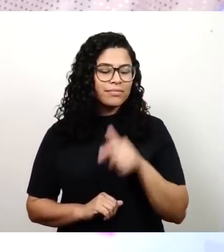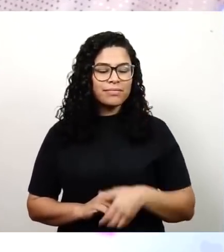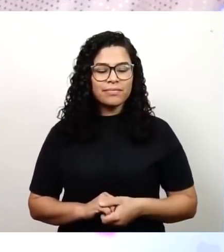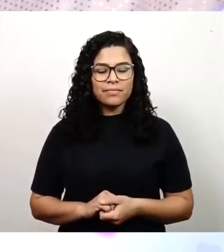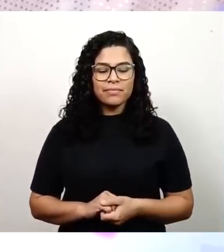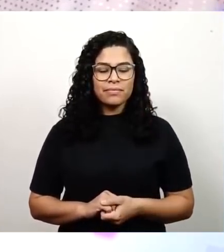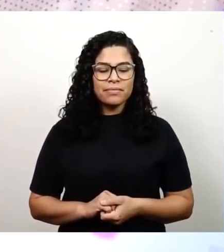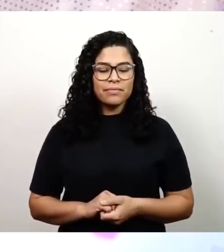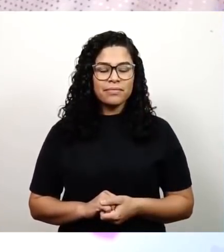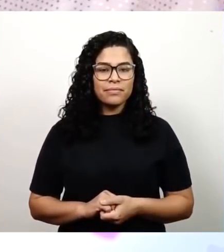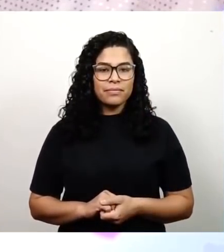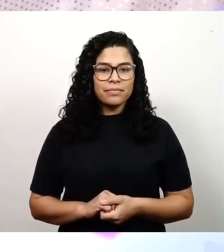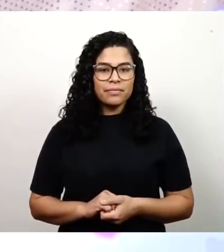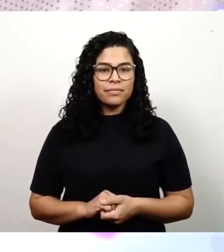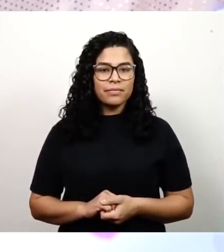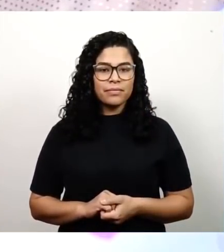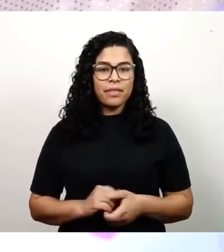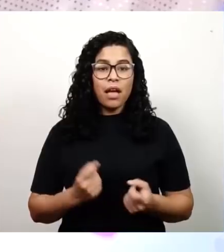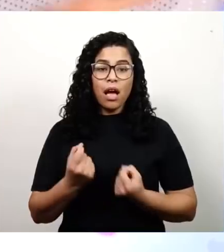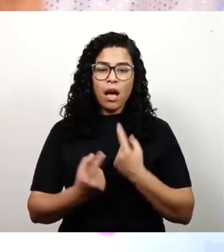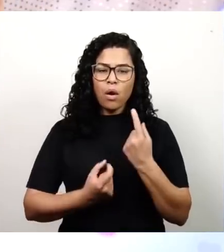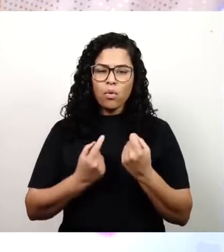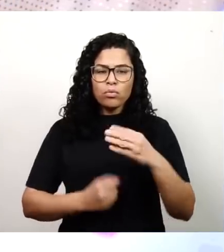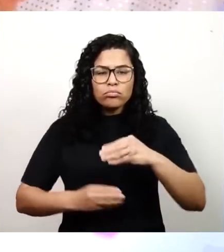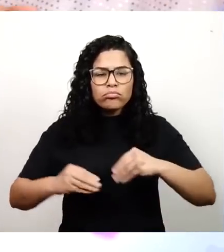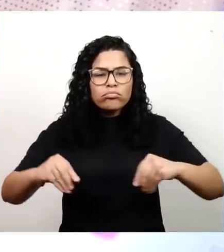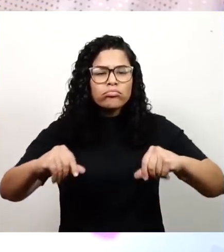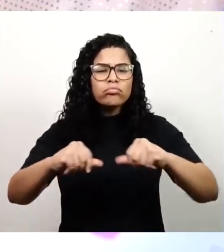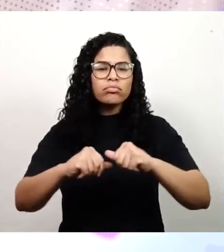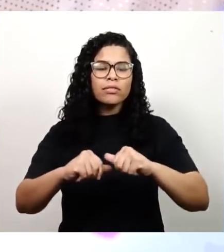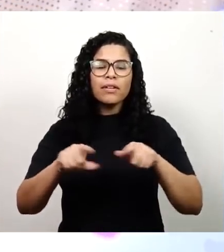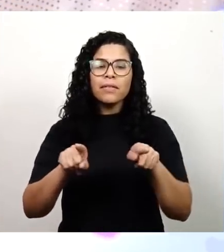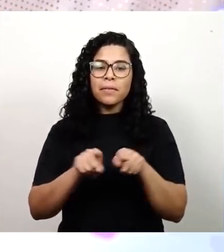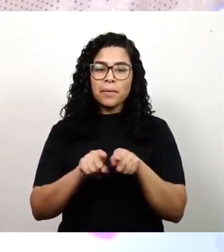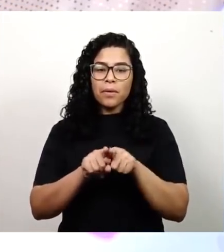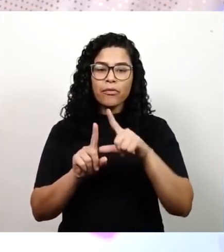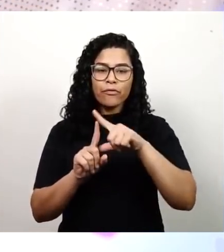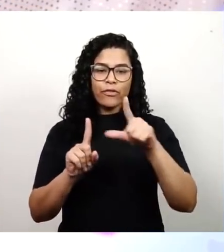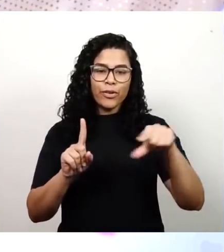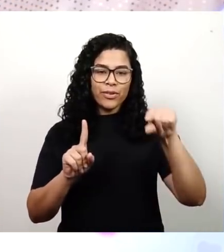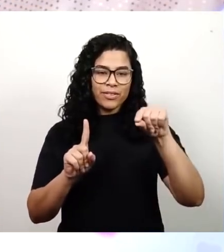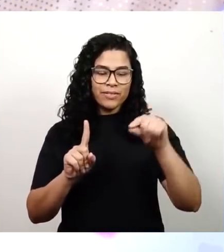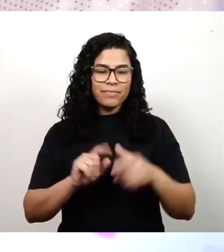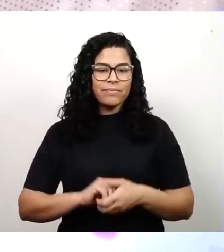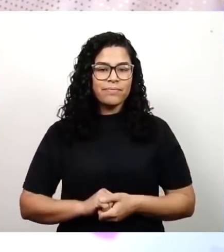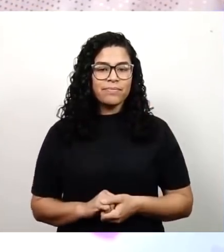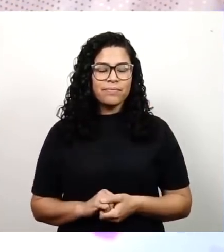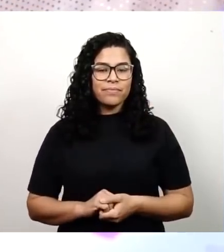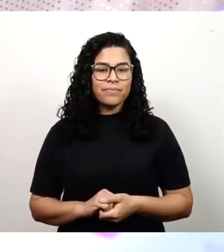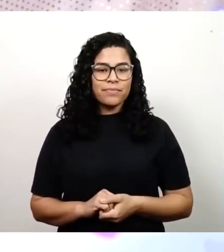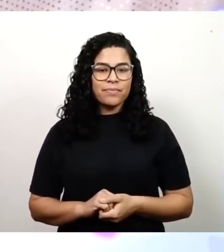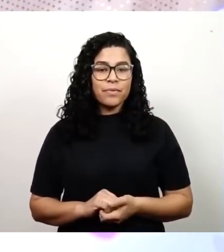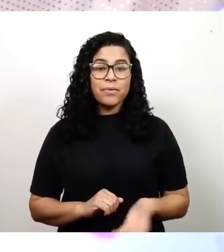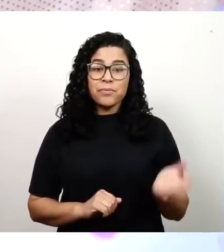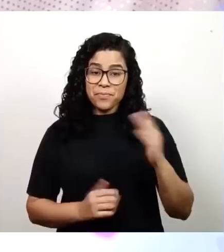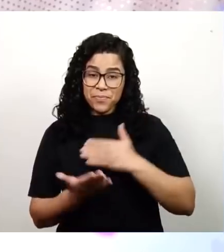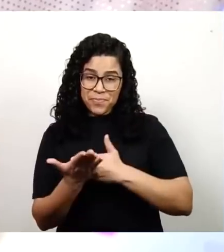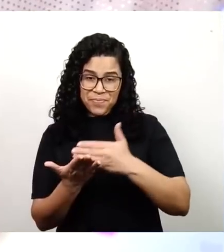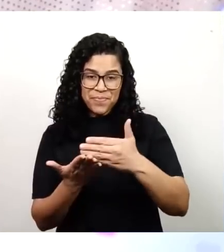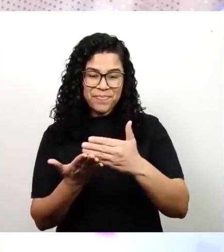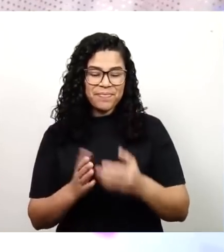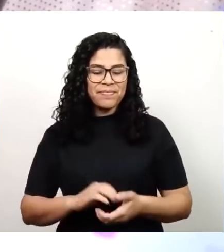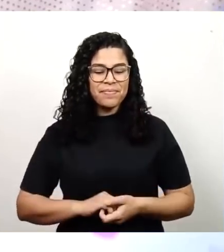um pouquinho de água e alguns temperos, folhas. Vamos lá. Eu vou